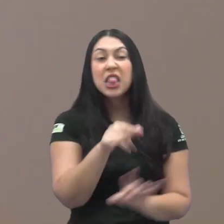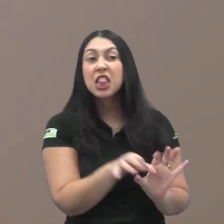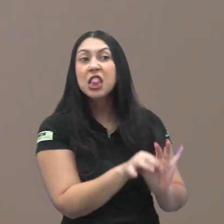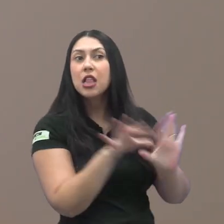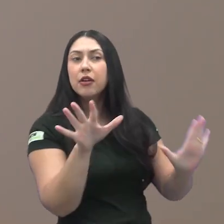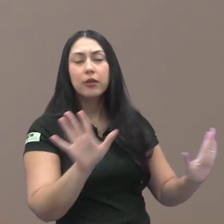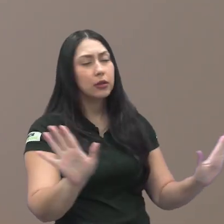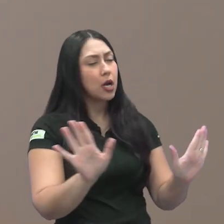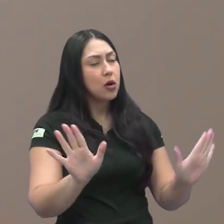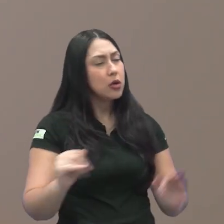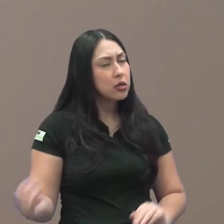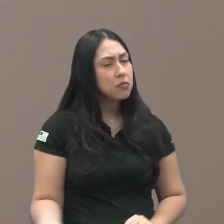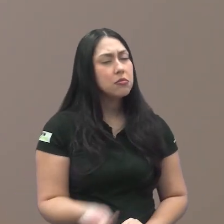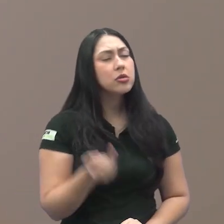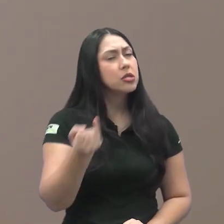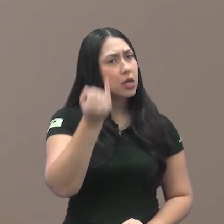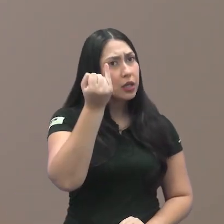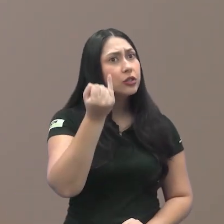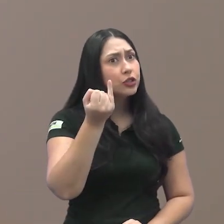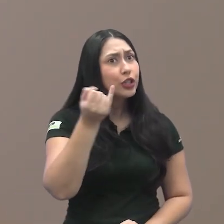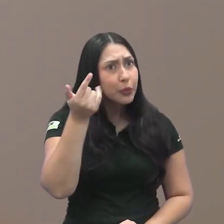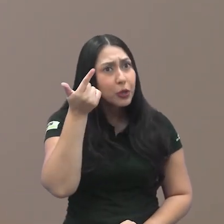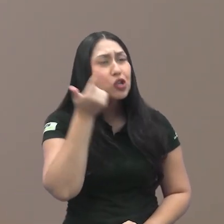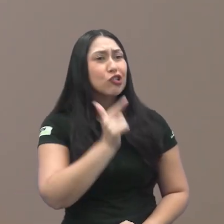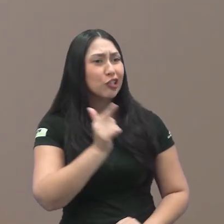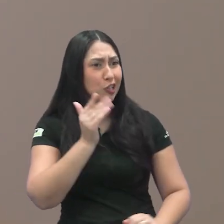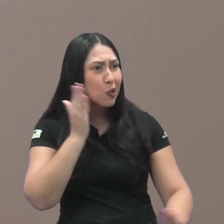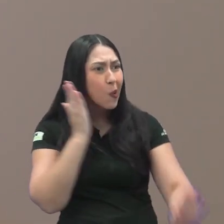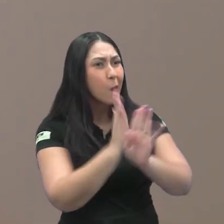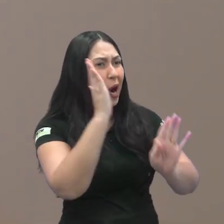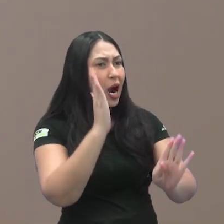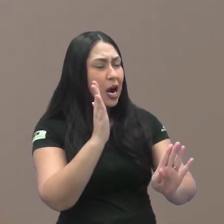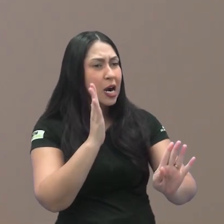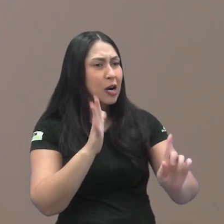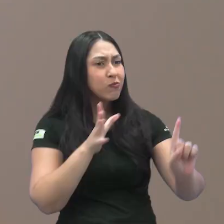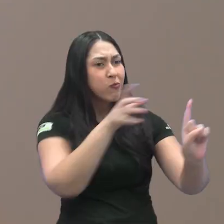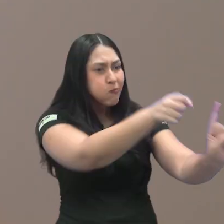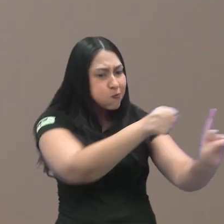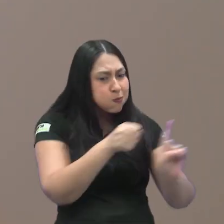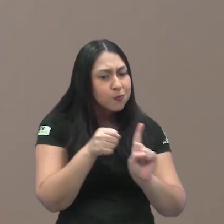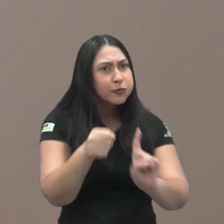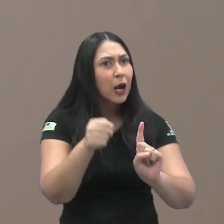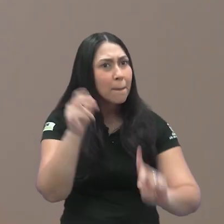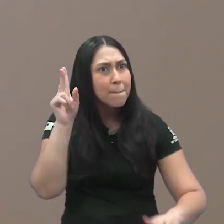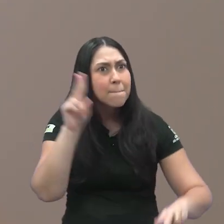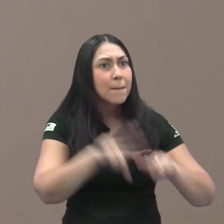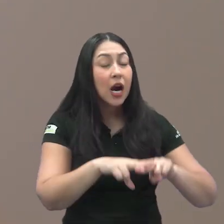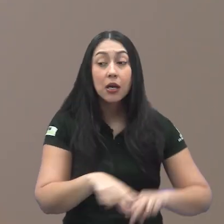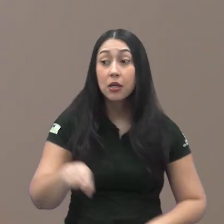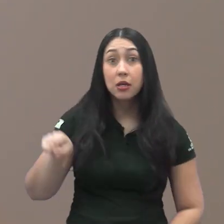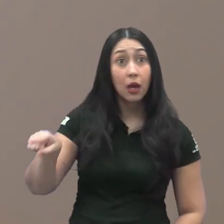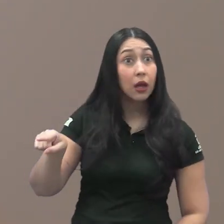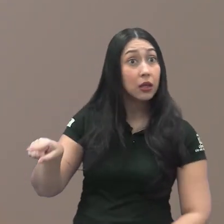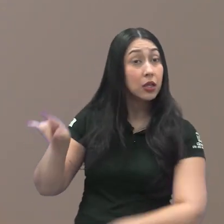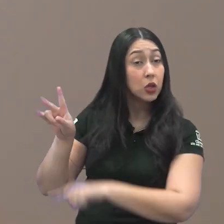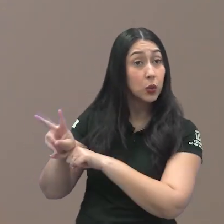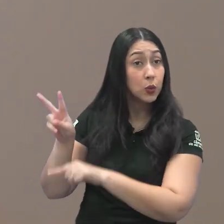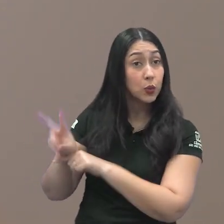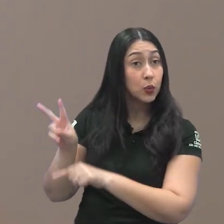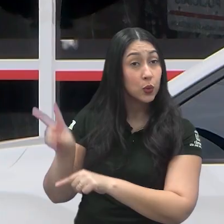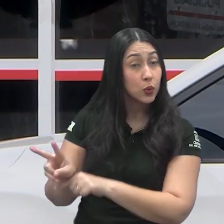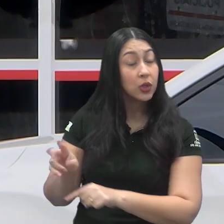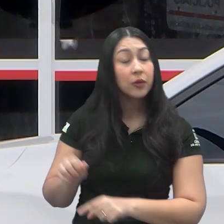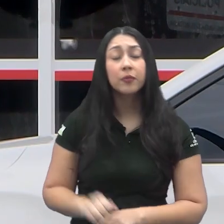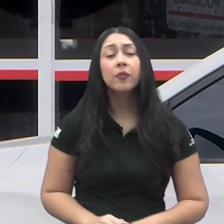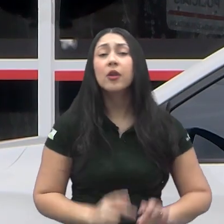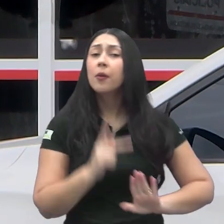tiver essa informação? Então ele é relevante para a gente conseguir segregar, tirar esse agressor de circulação para que a vítima seja protegida